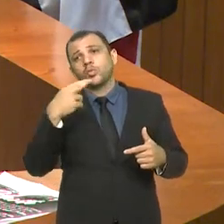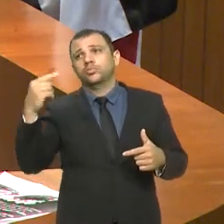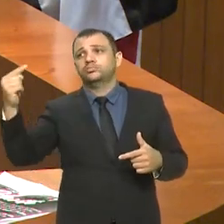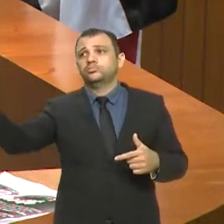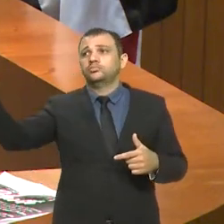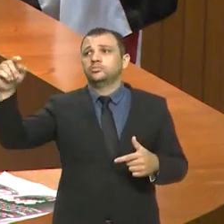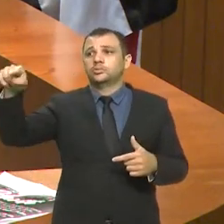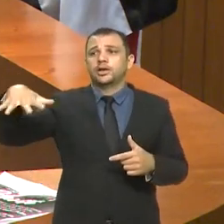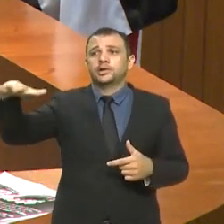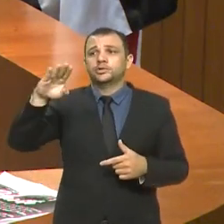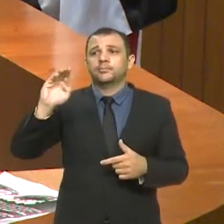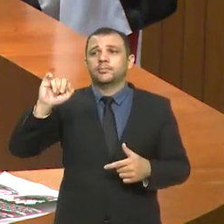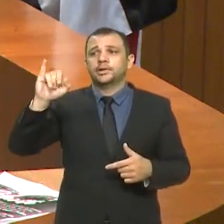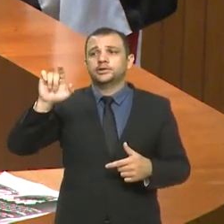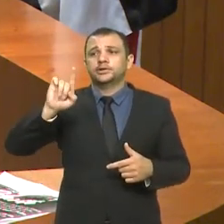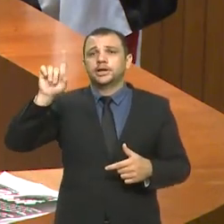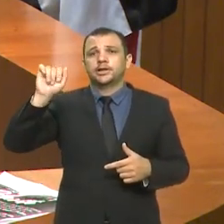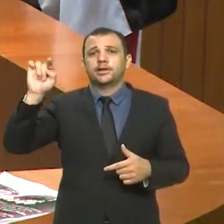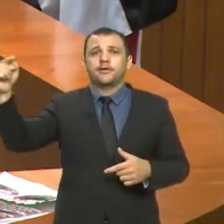e permanente.